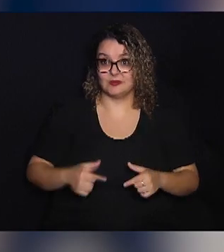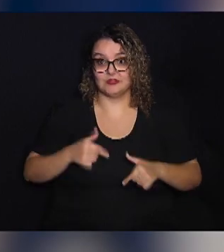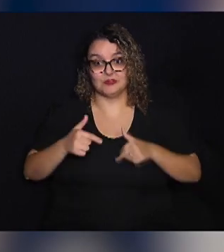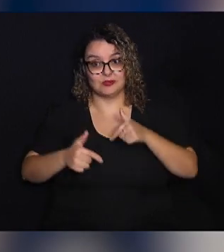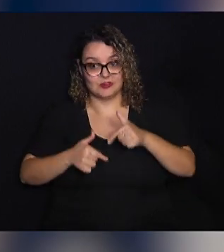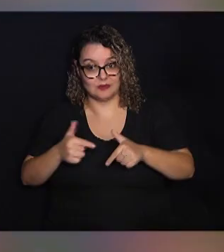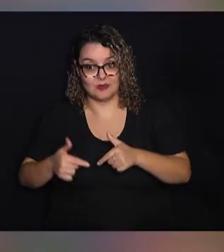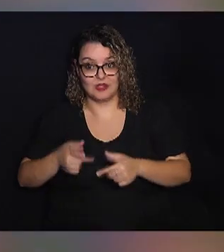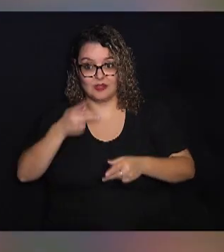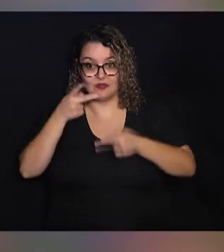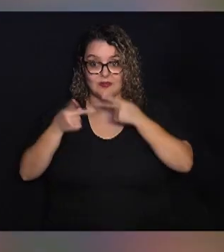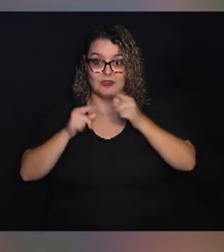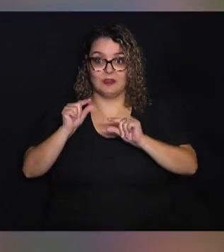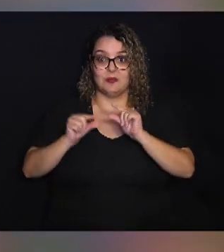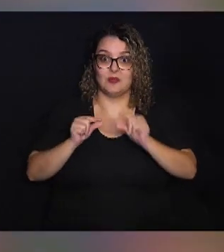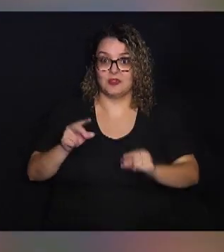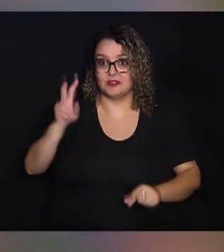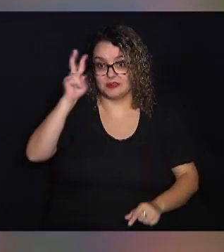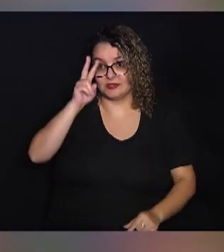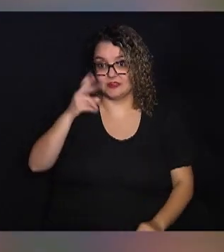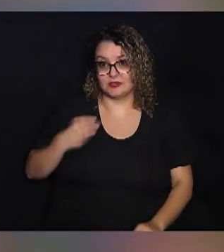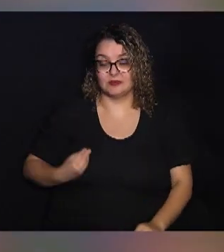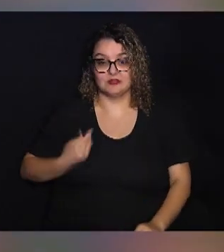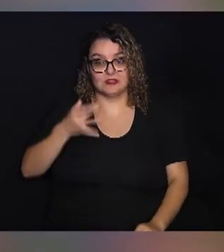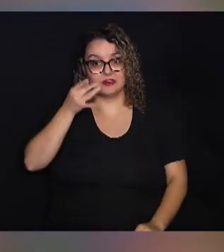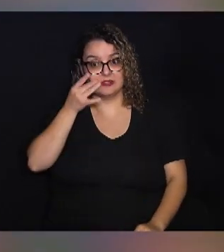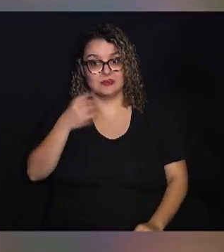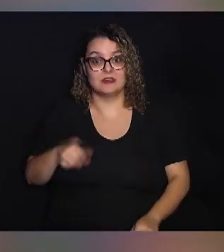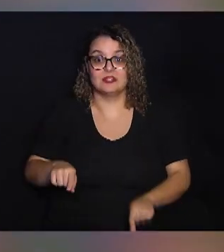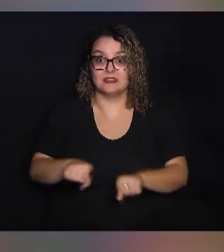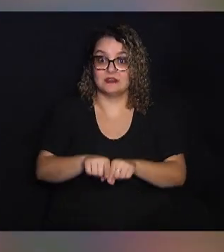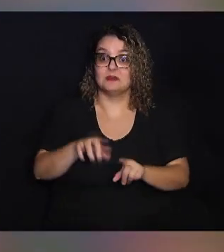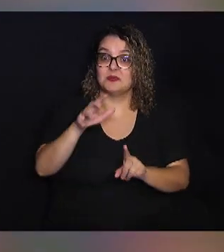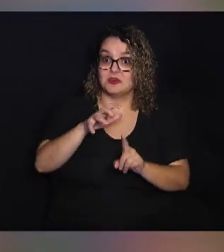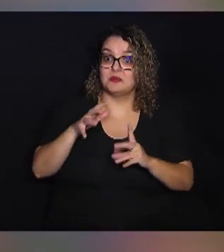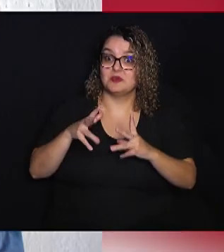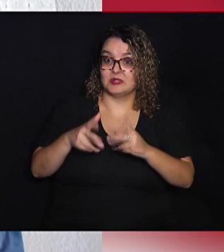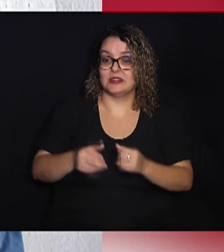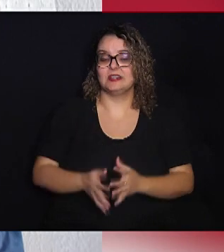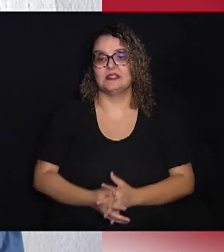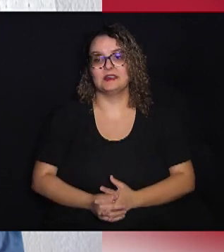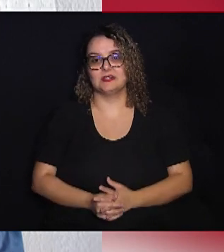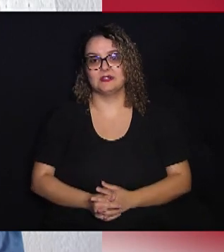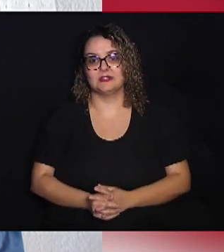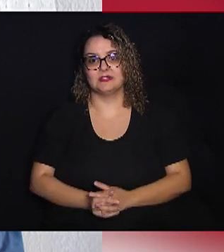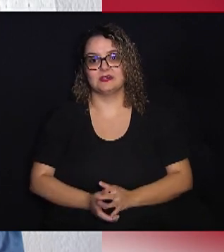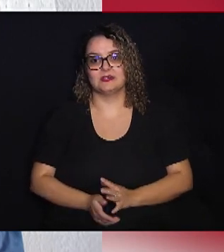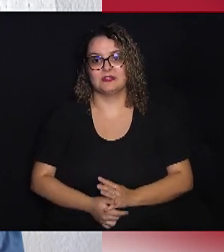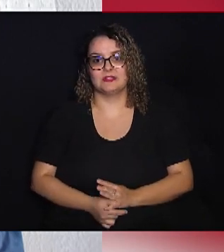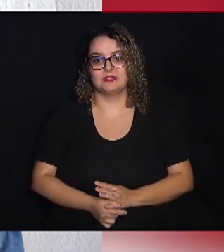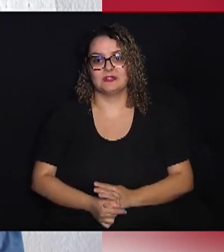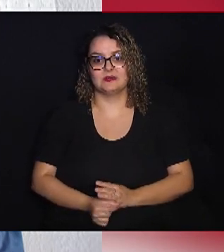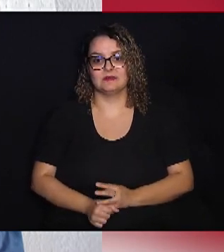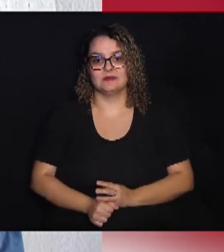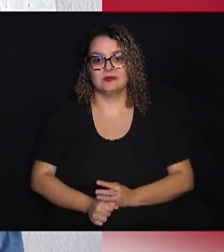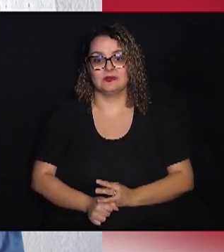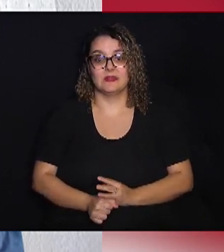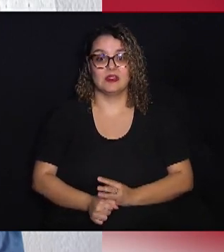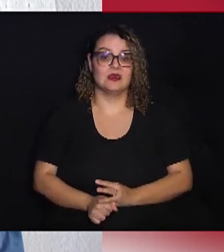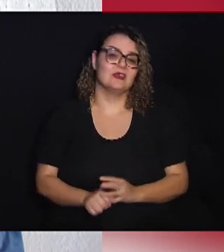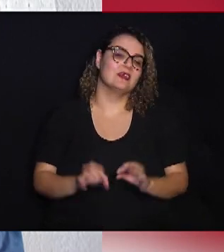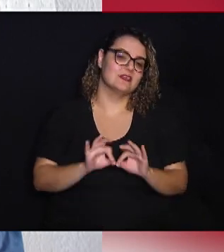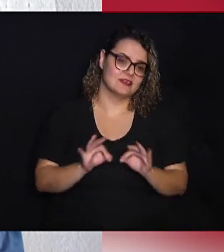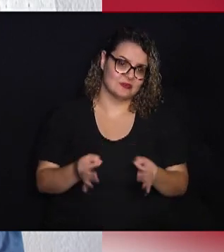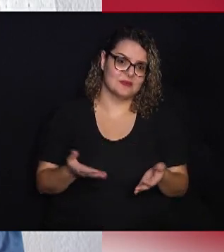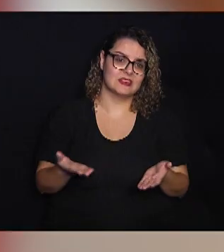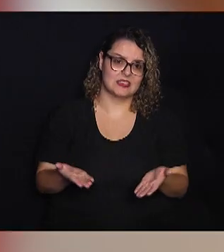falar um pouco da história pessoal de vida dele, que também impactou a todo mundo. E, assim, a simplicidade,